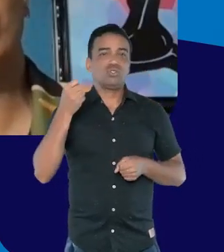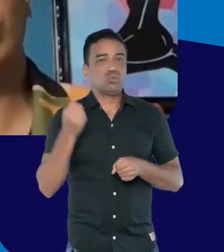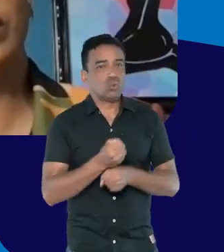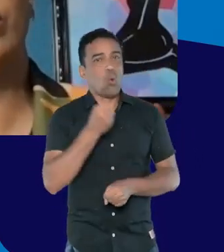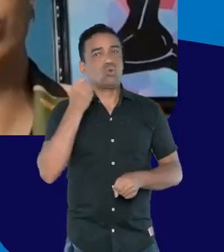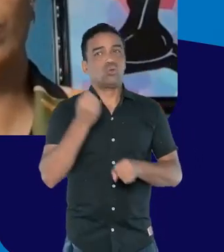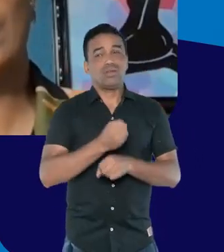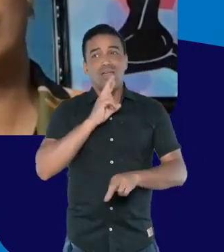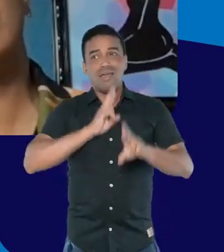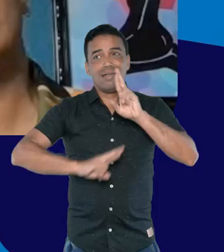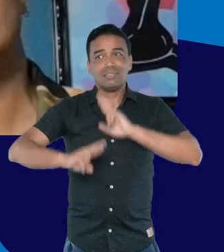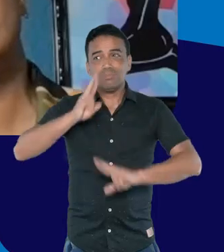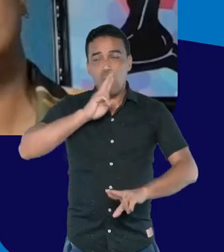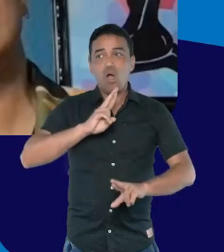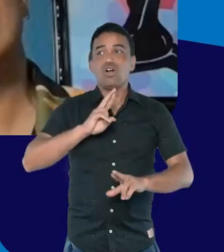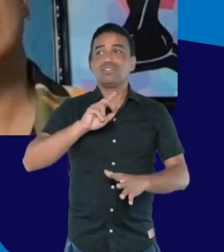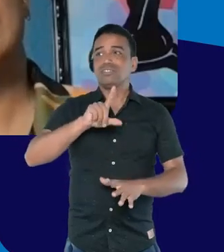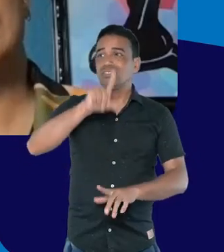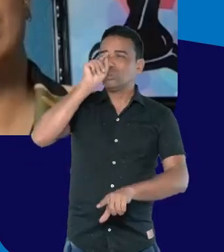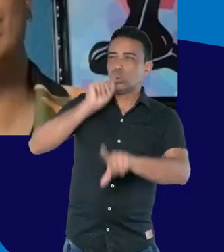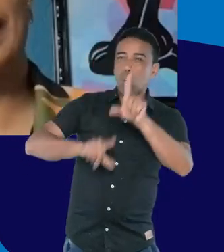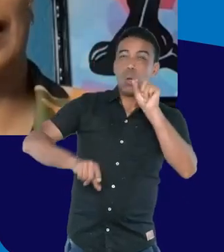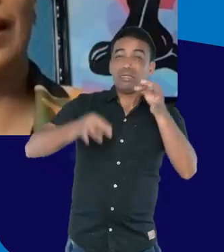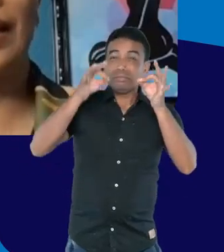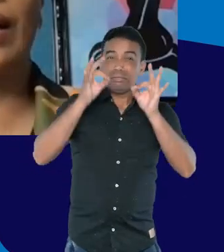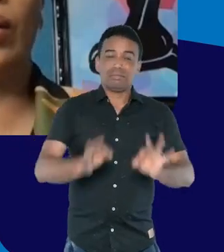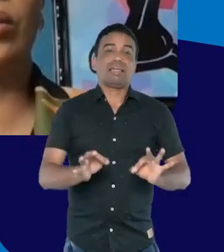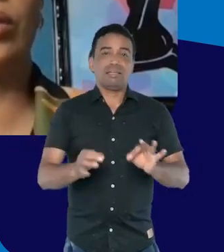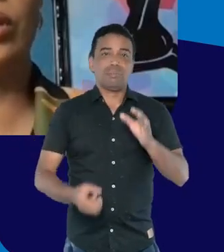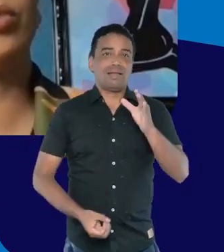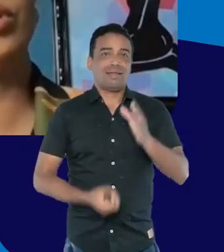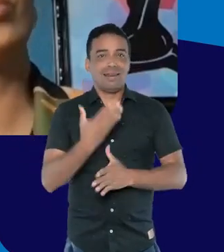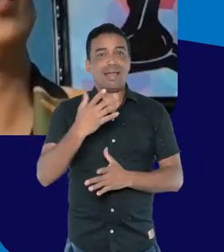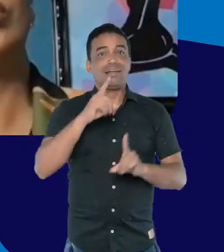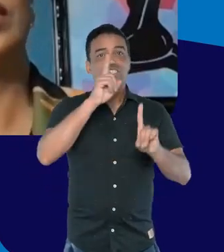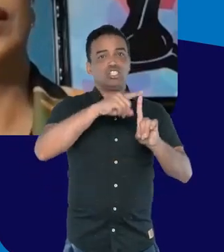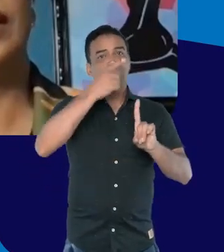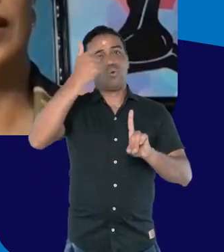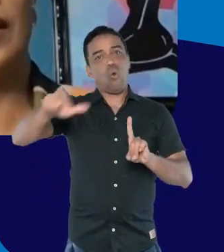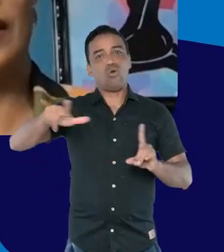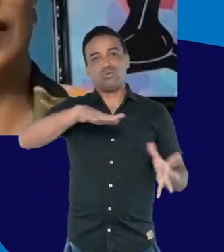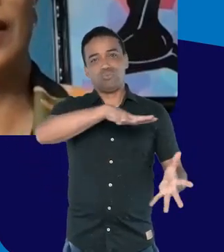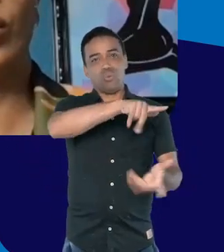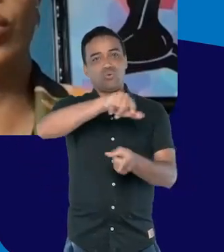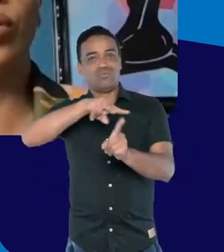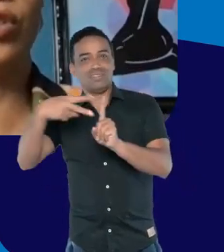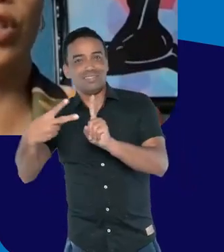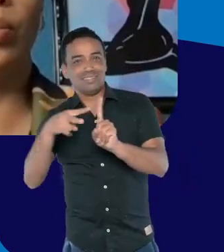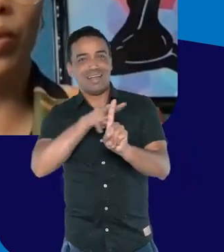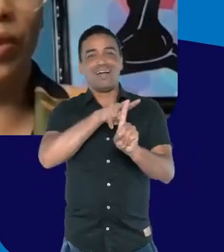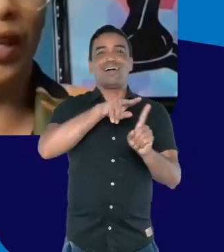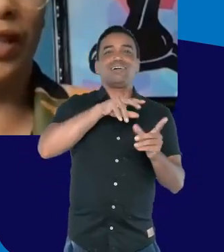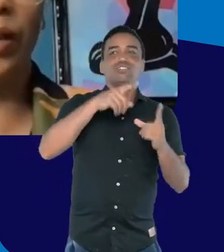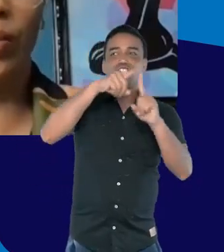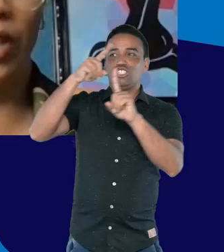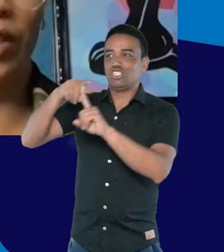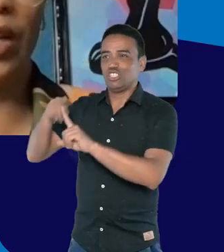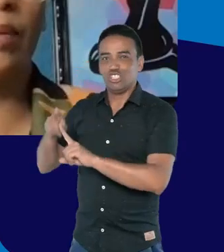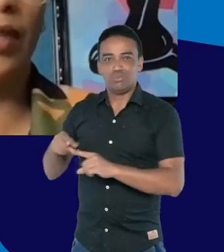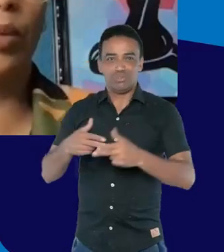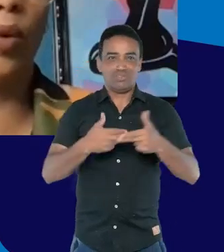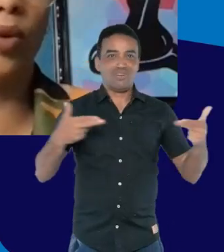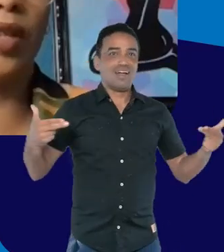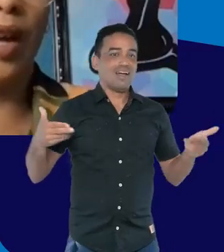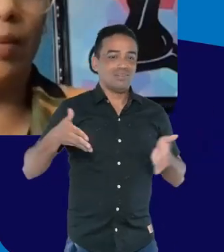construir soluções e de tomar decisões, né, para criar outro tipo de mundo, assim, e outros tipos, né,